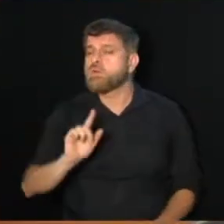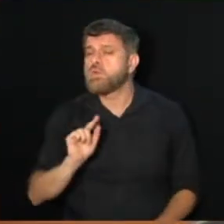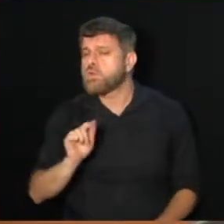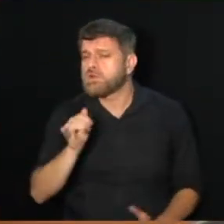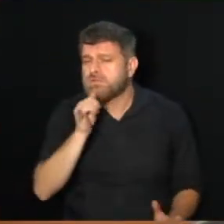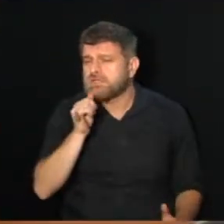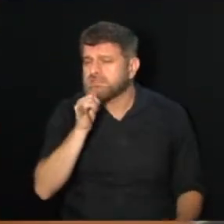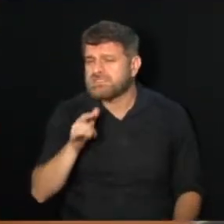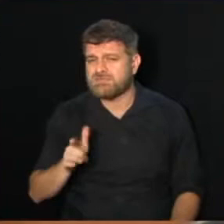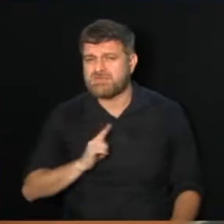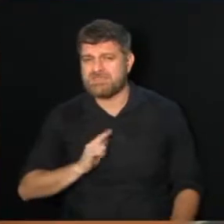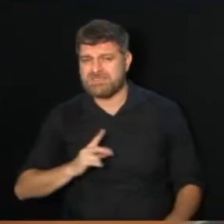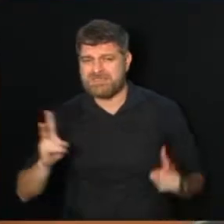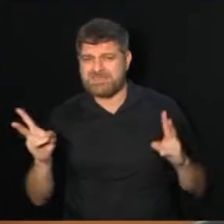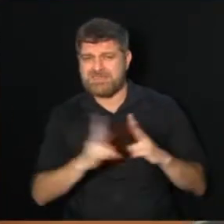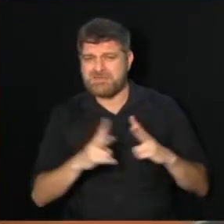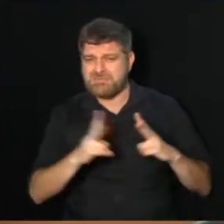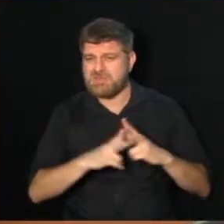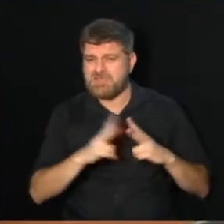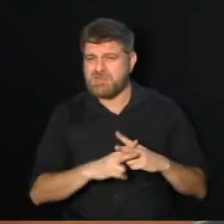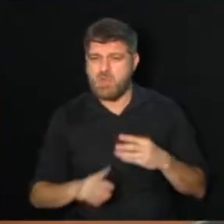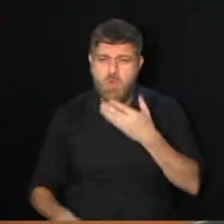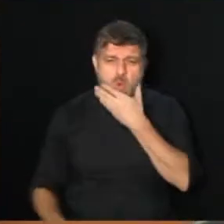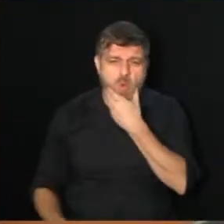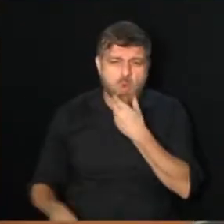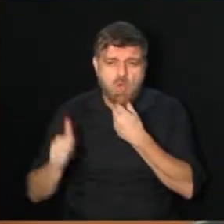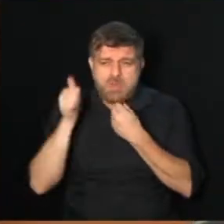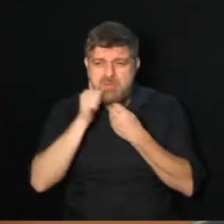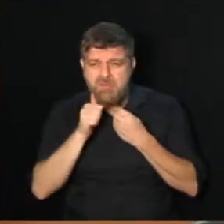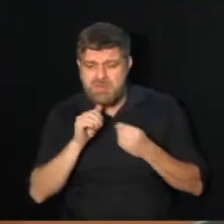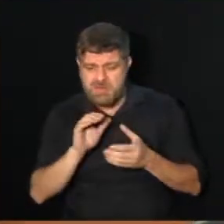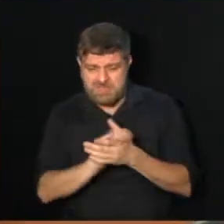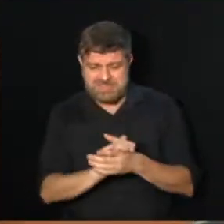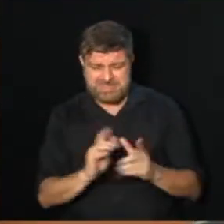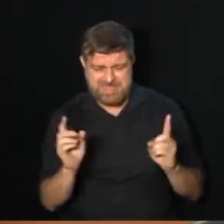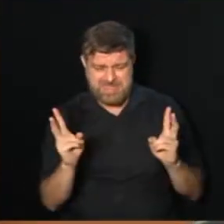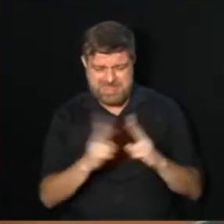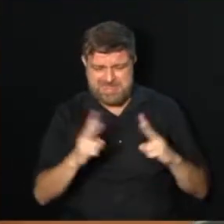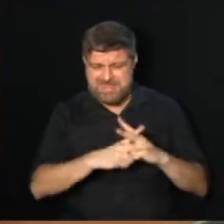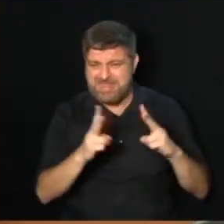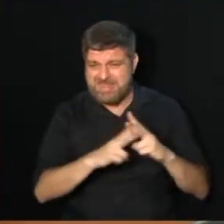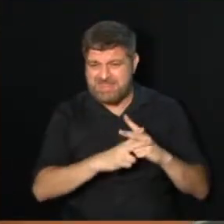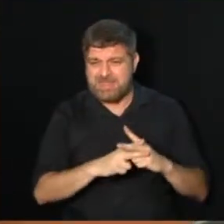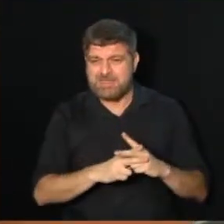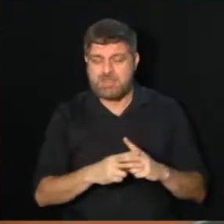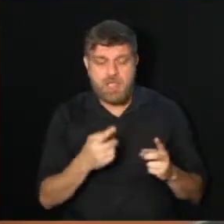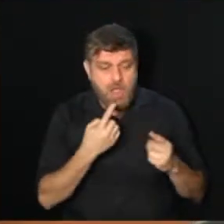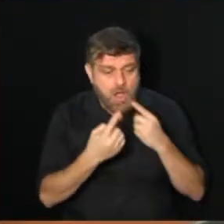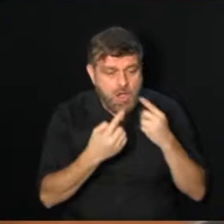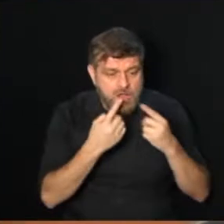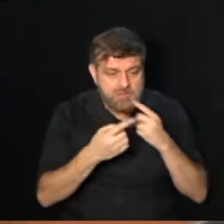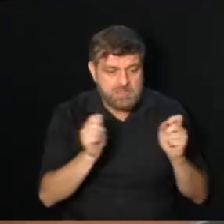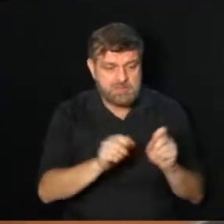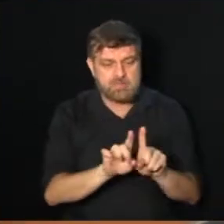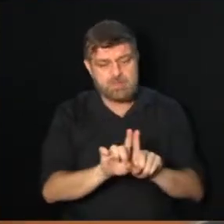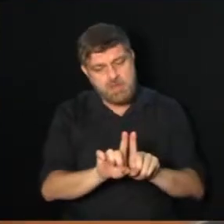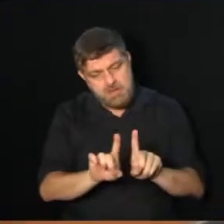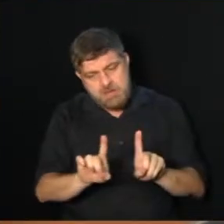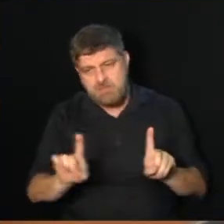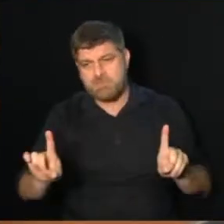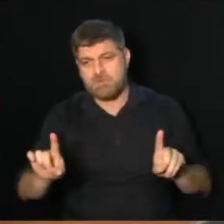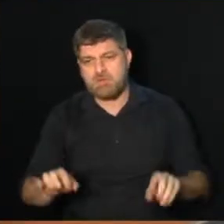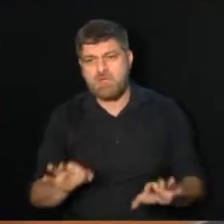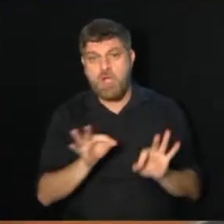uma situação de um conflito de casal poderia, pelo diálogo, ter sido resolvido, cada um ter seguido a sua vida, e o projeto